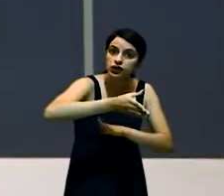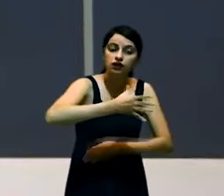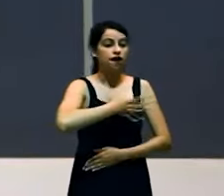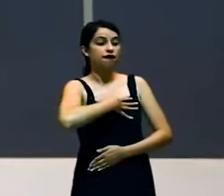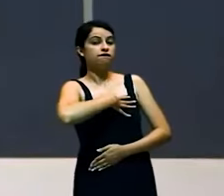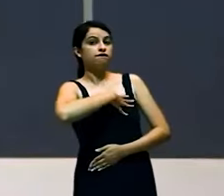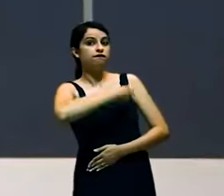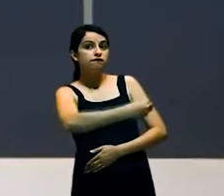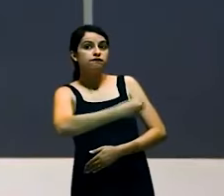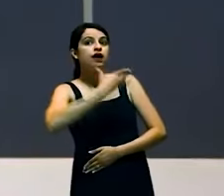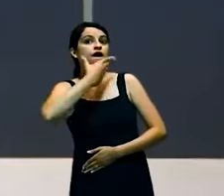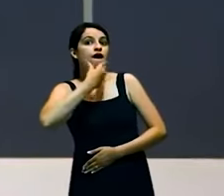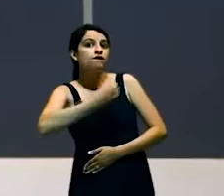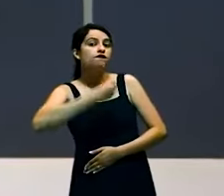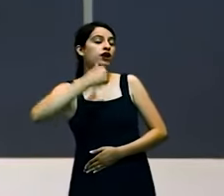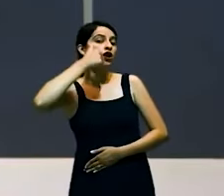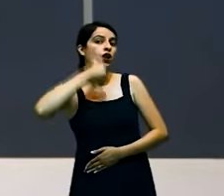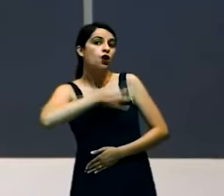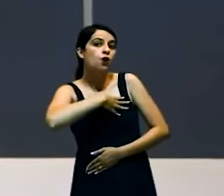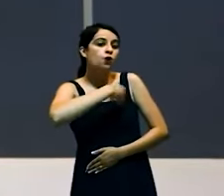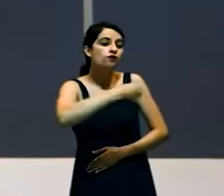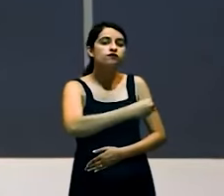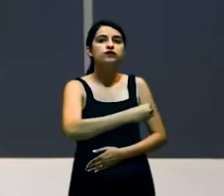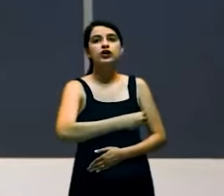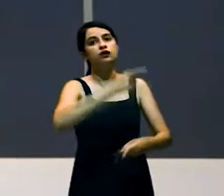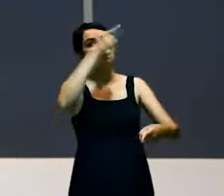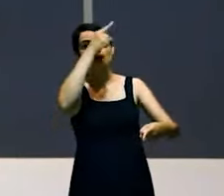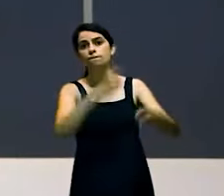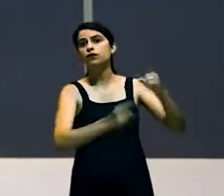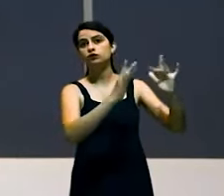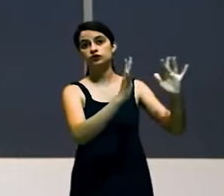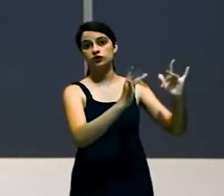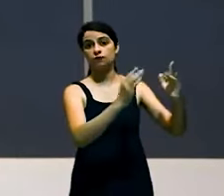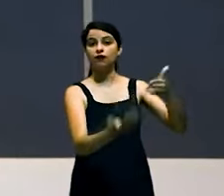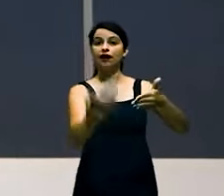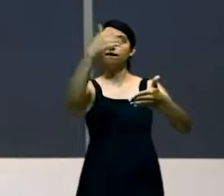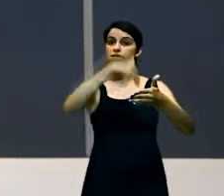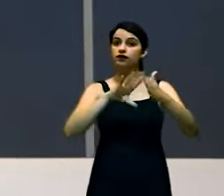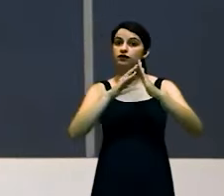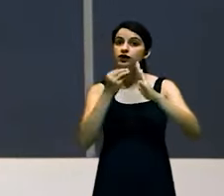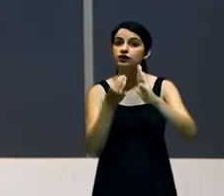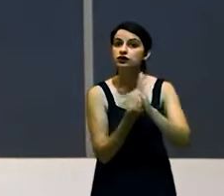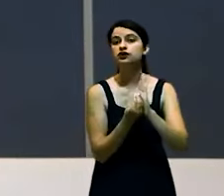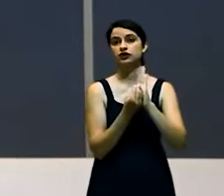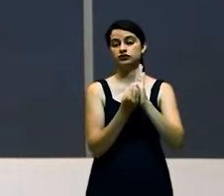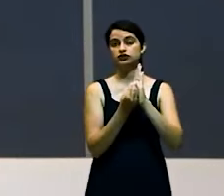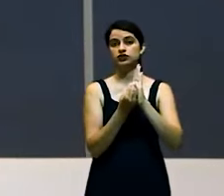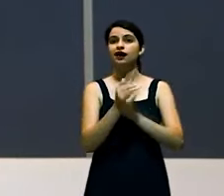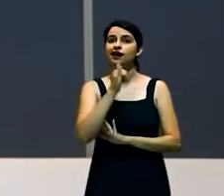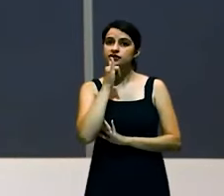para tudo. E na igreja não é lugar para isso. Pastor, mas pode sentar do